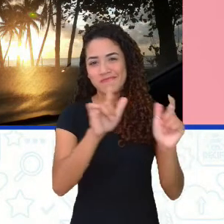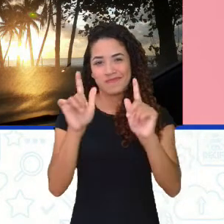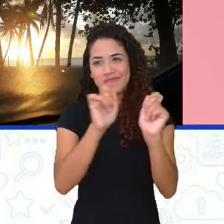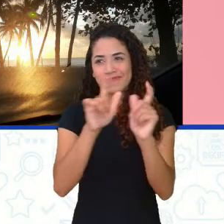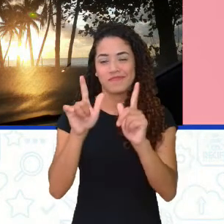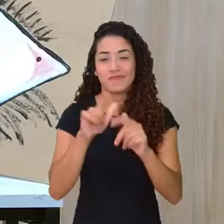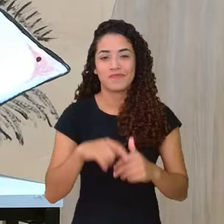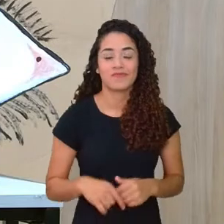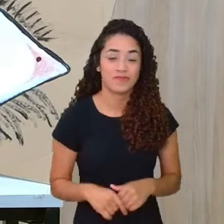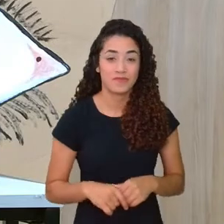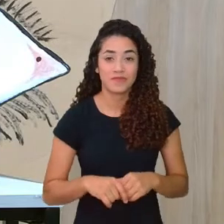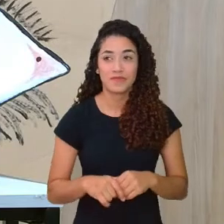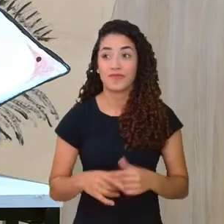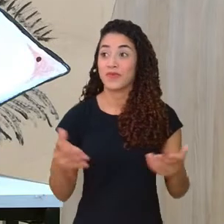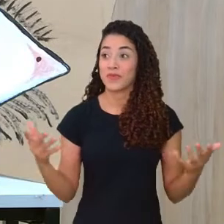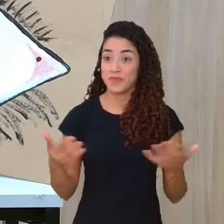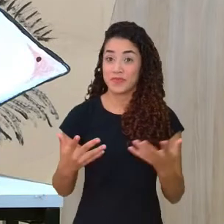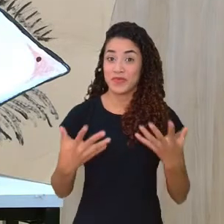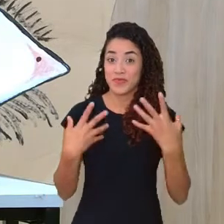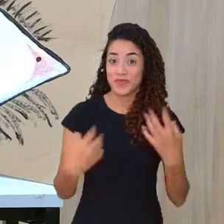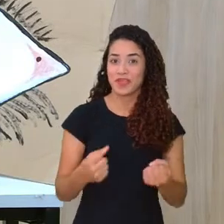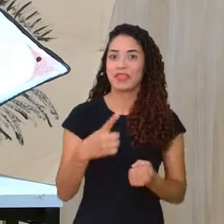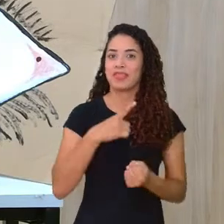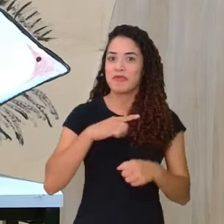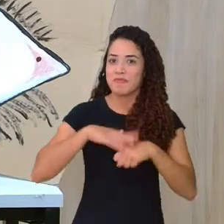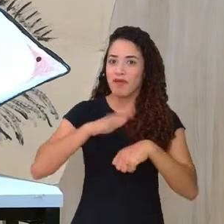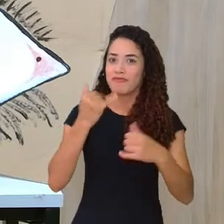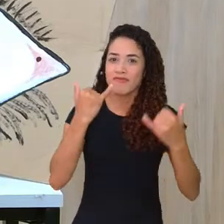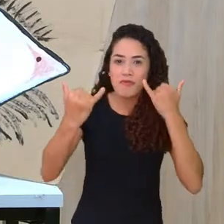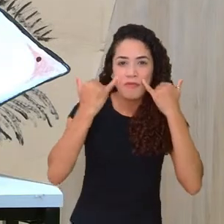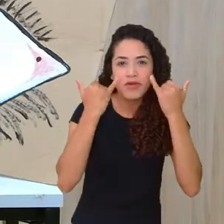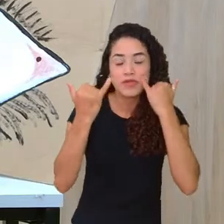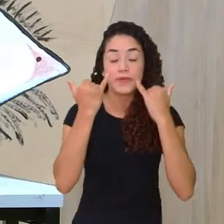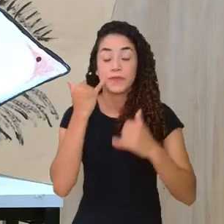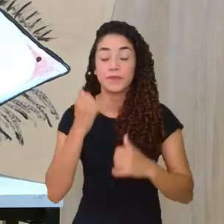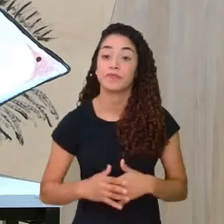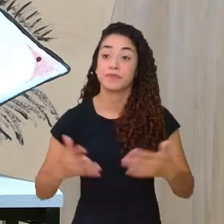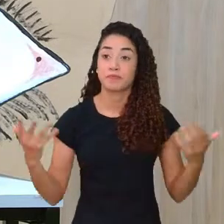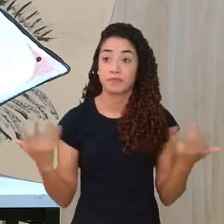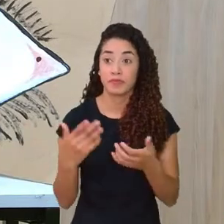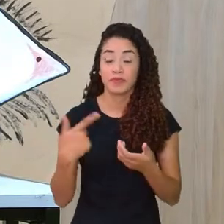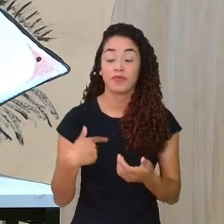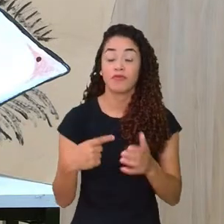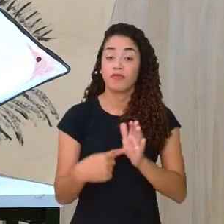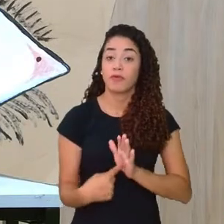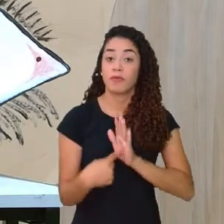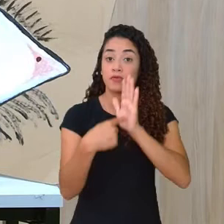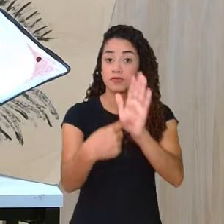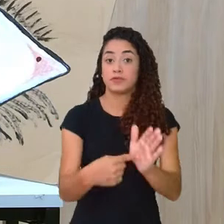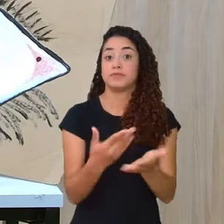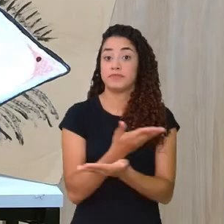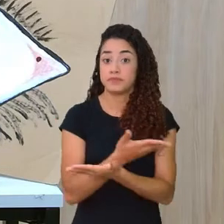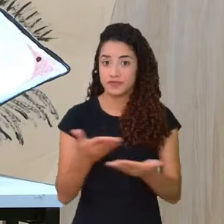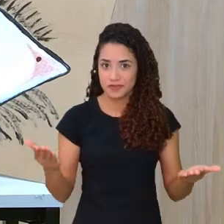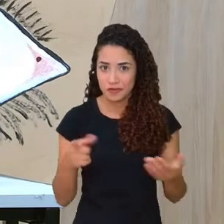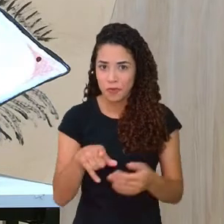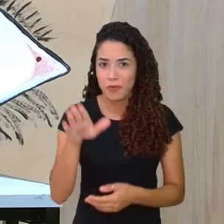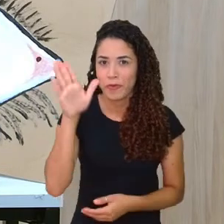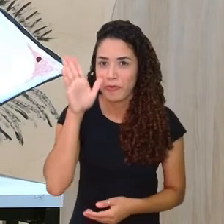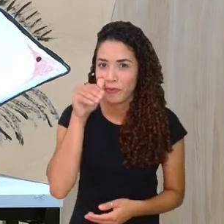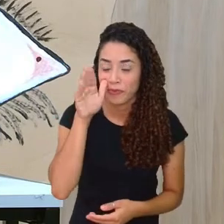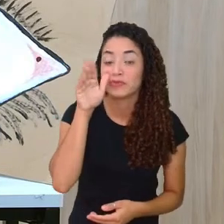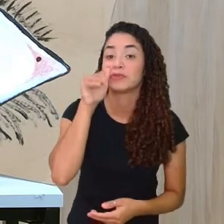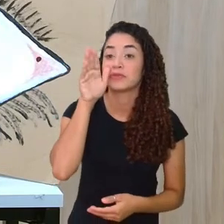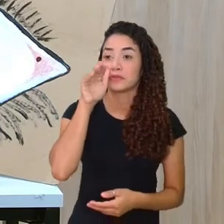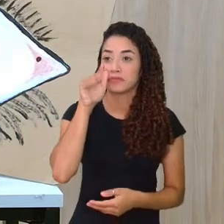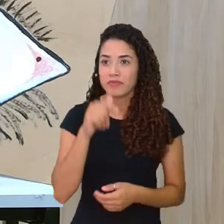aqui nessa tela. Mas vamos lá, que tem mais informações. Agora eu estou trazendo para vocês uma grande curiosidade